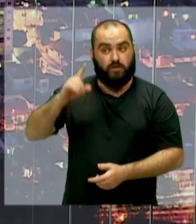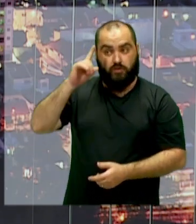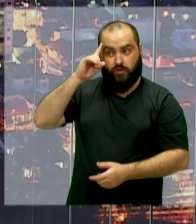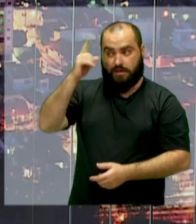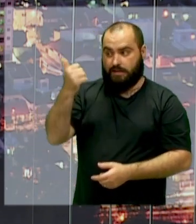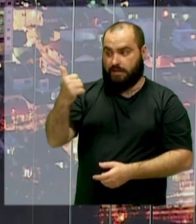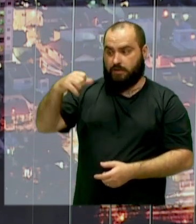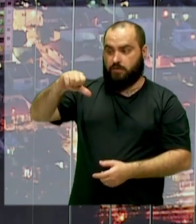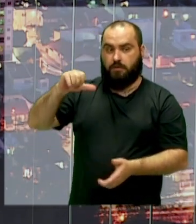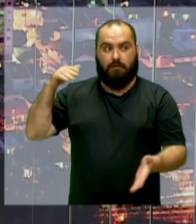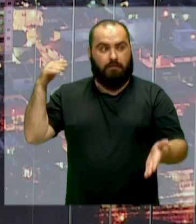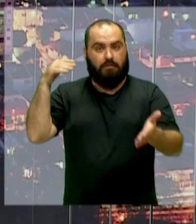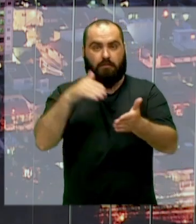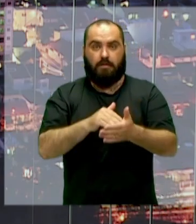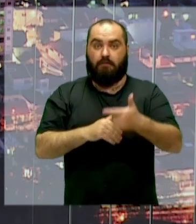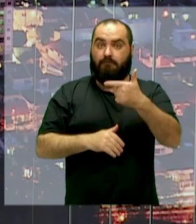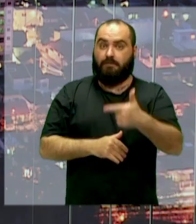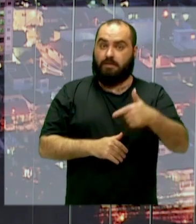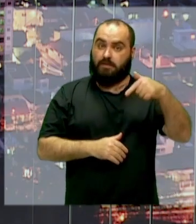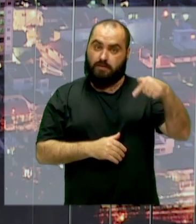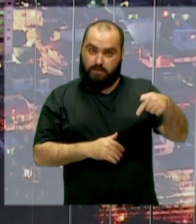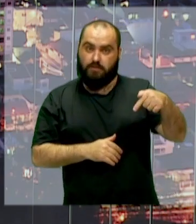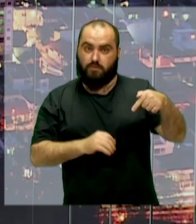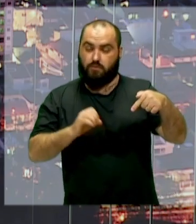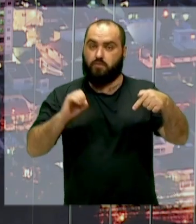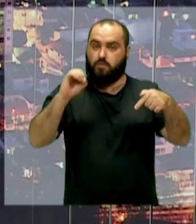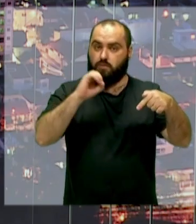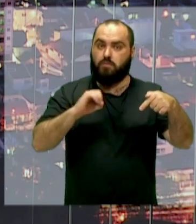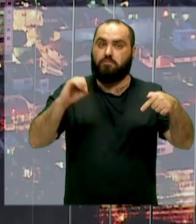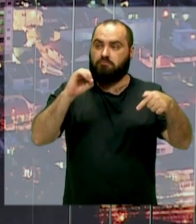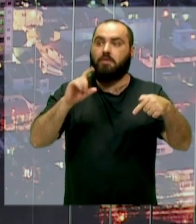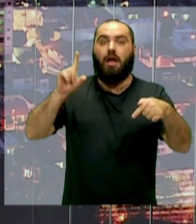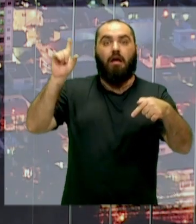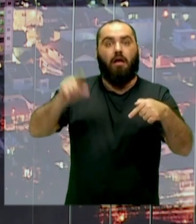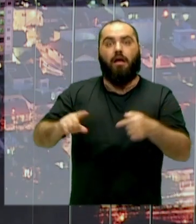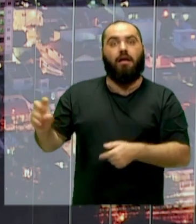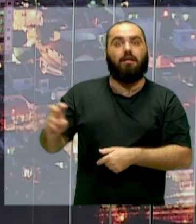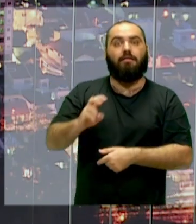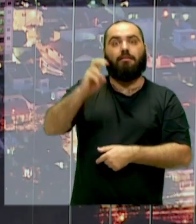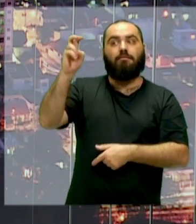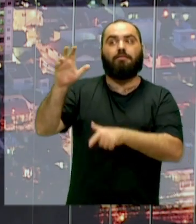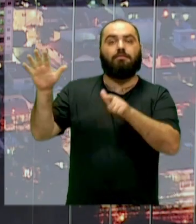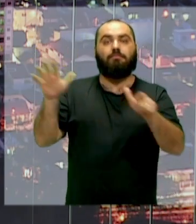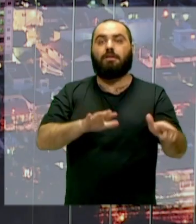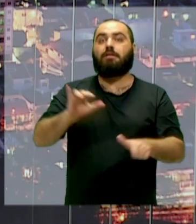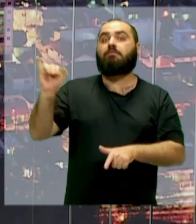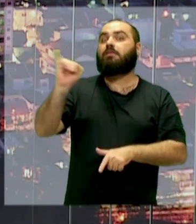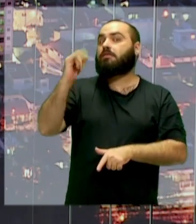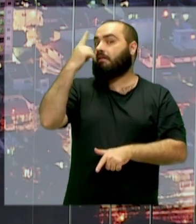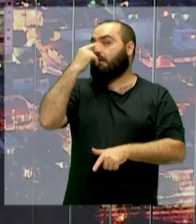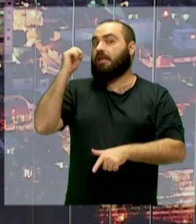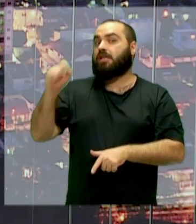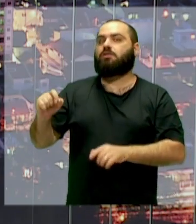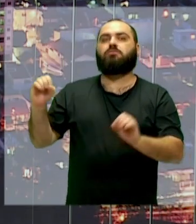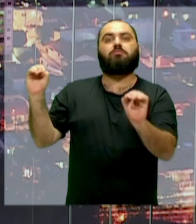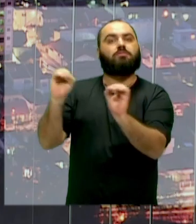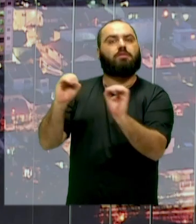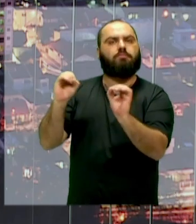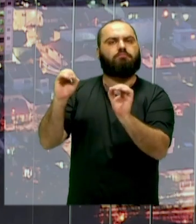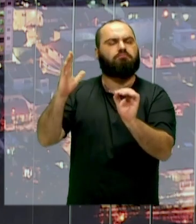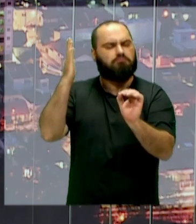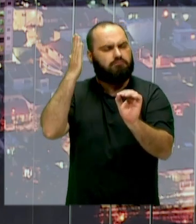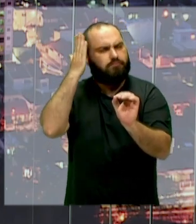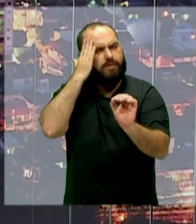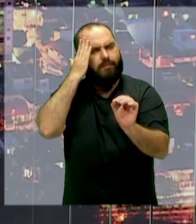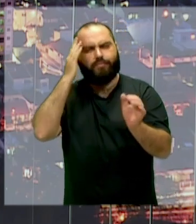a 27 de outubro acontece a quinta semana itaja zero Aliás você sabe o que é quais as